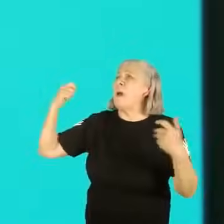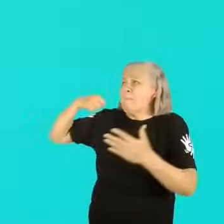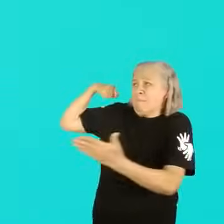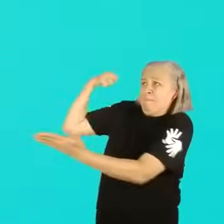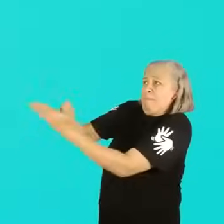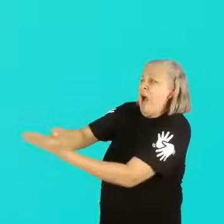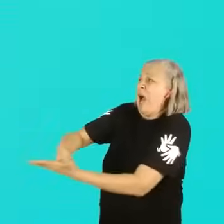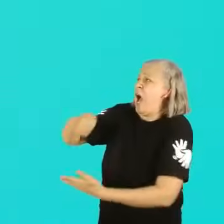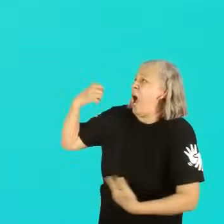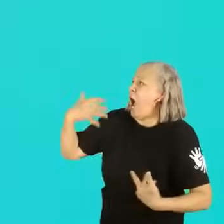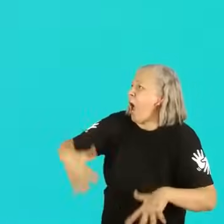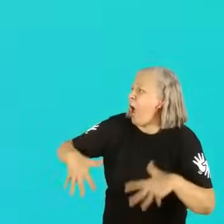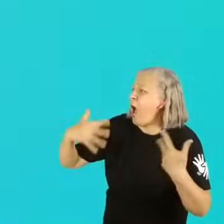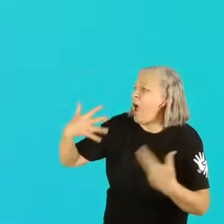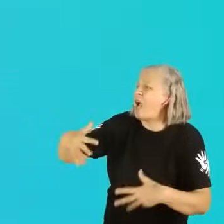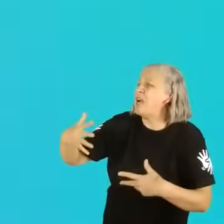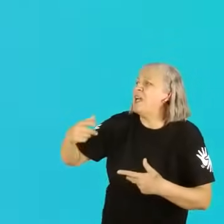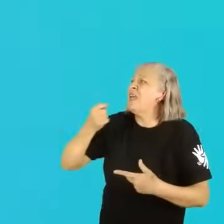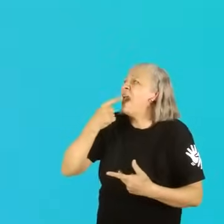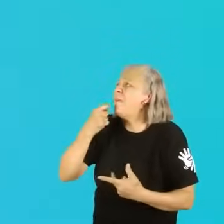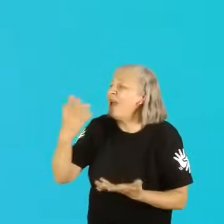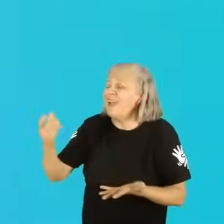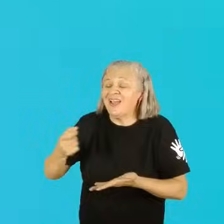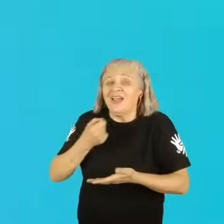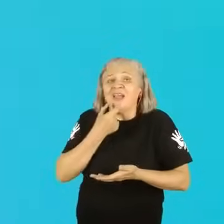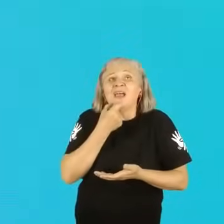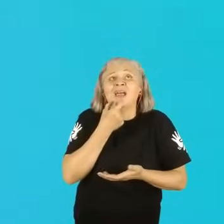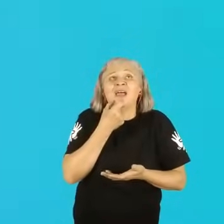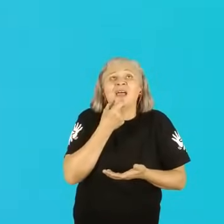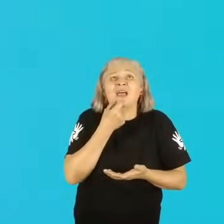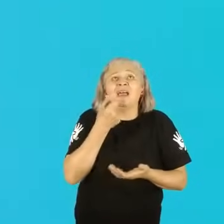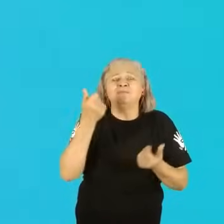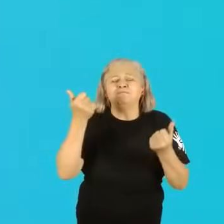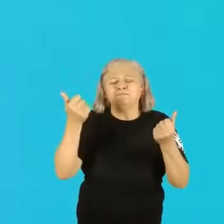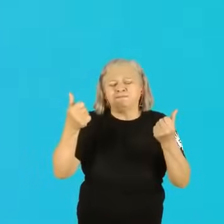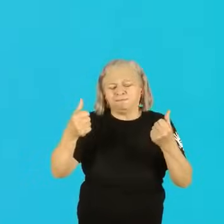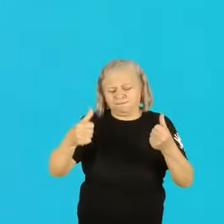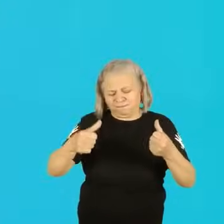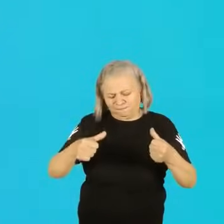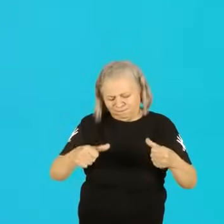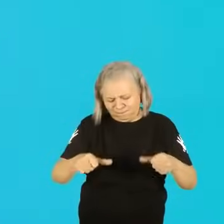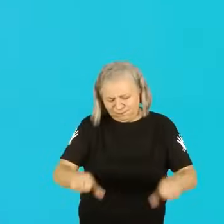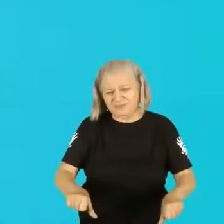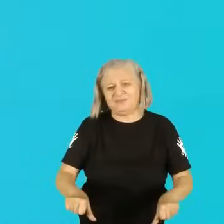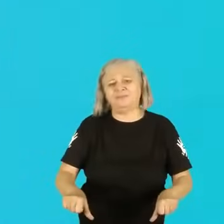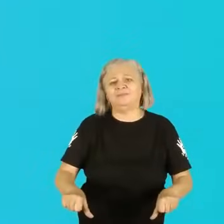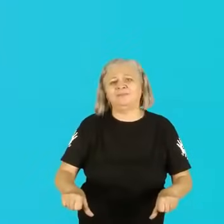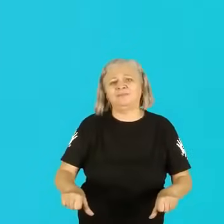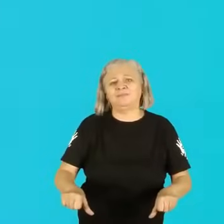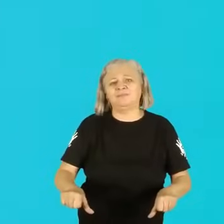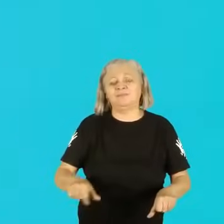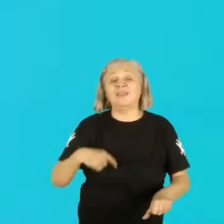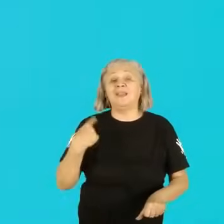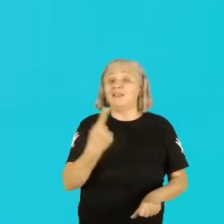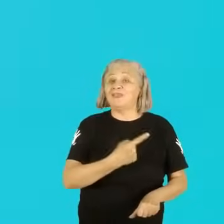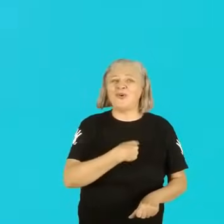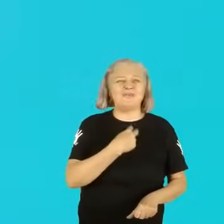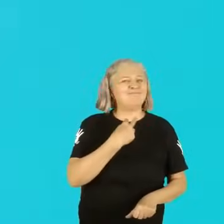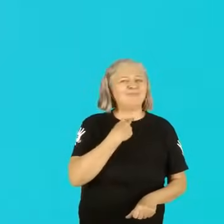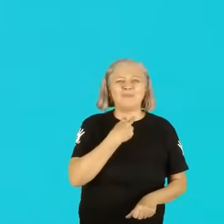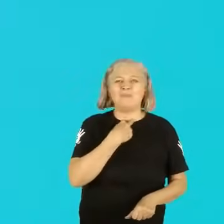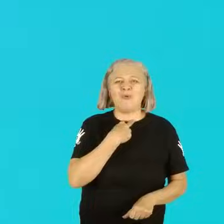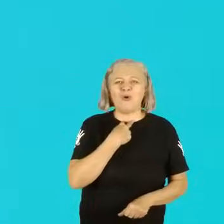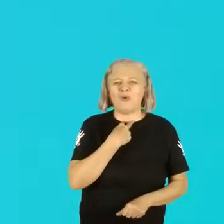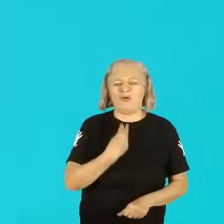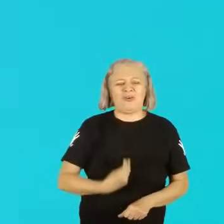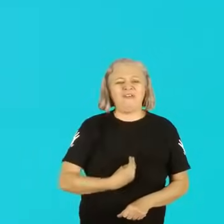pagar. Mas alguns problemas que nós não temos condições de resolvê-los sozinhos.